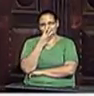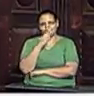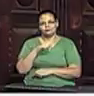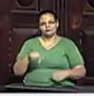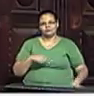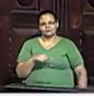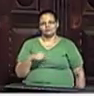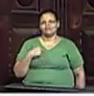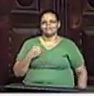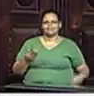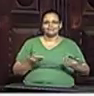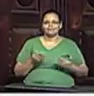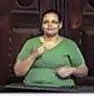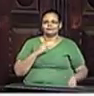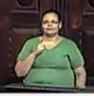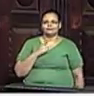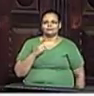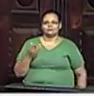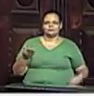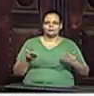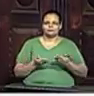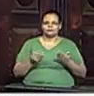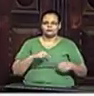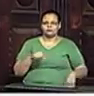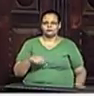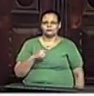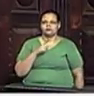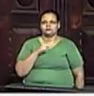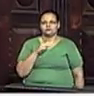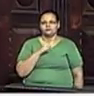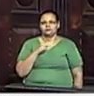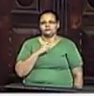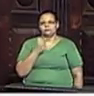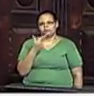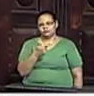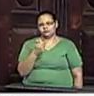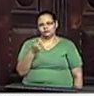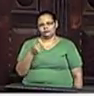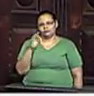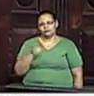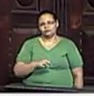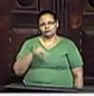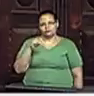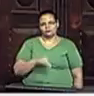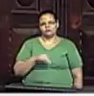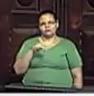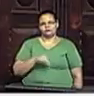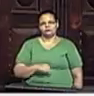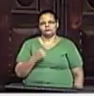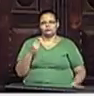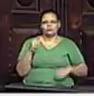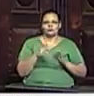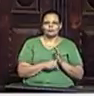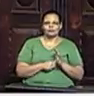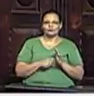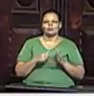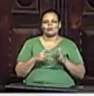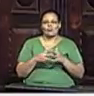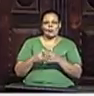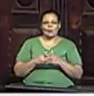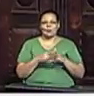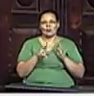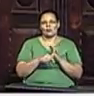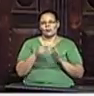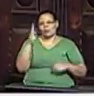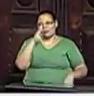que nós chegamos. Hoje, nós temos a cada 21 minutos um roubo de carga no Brasil.